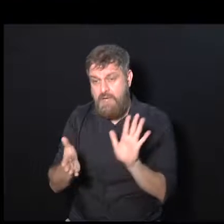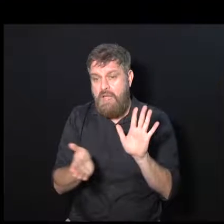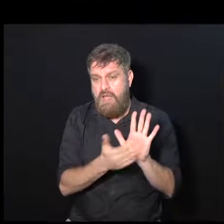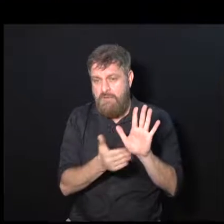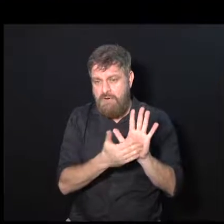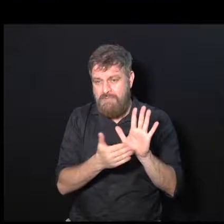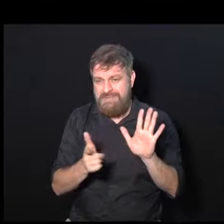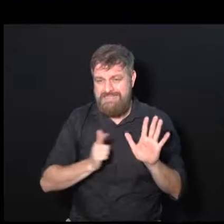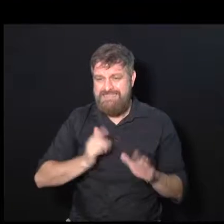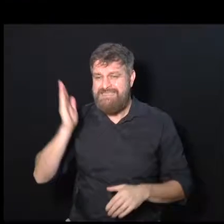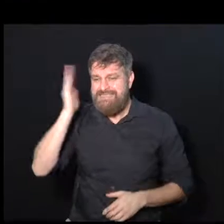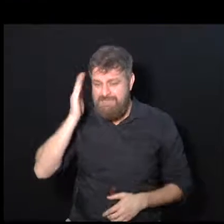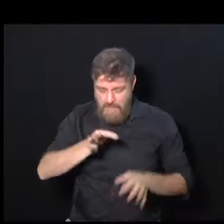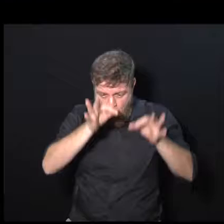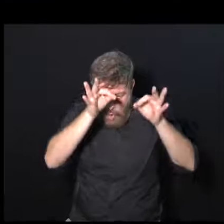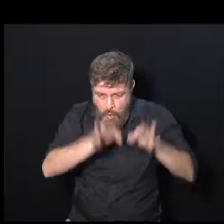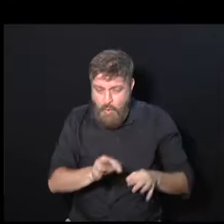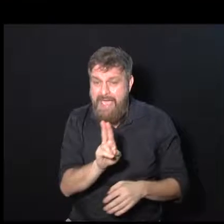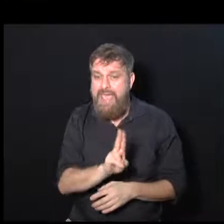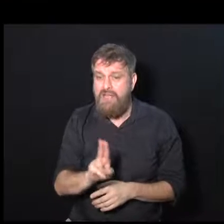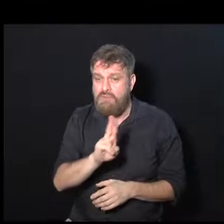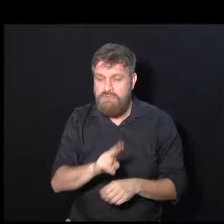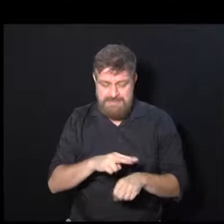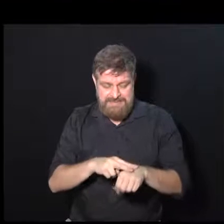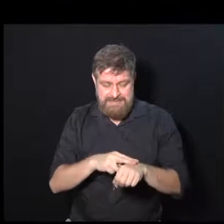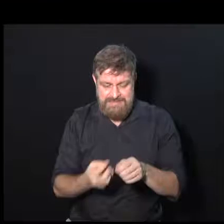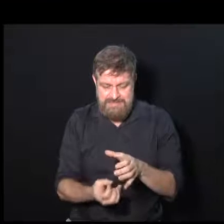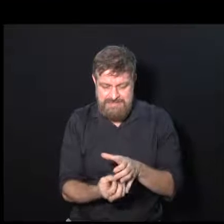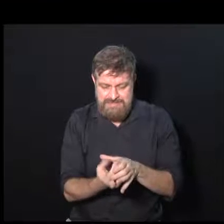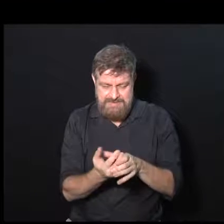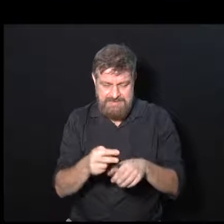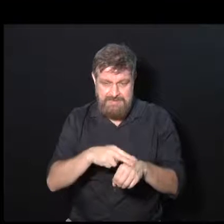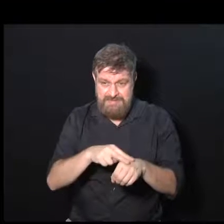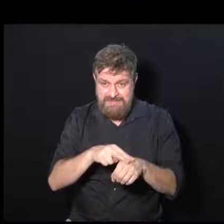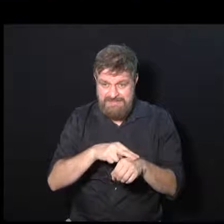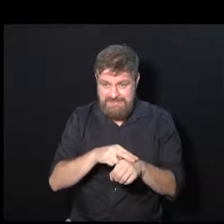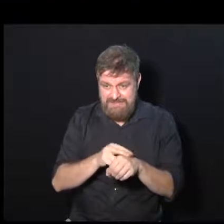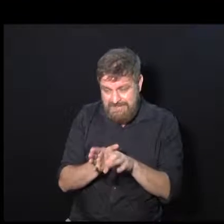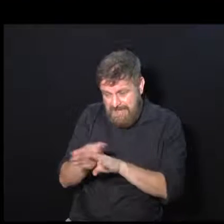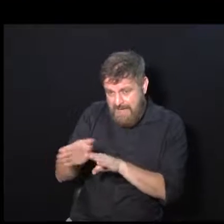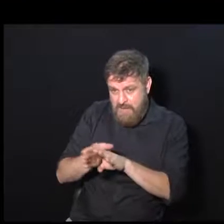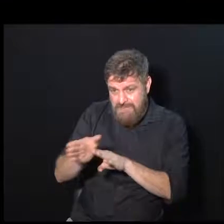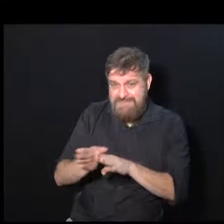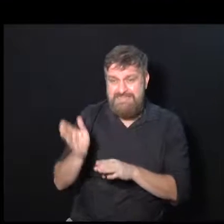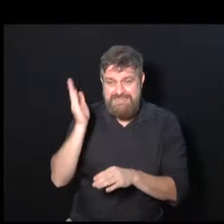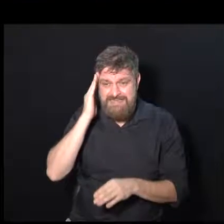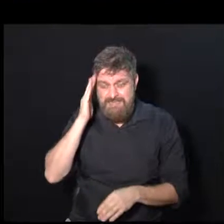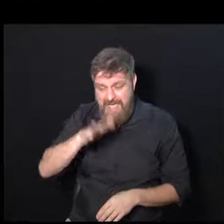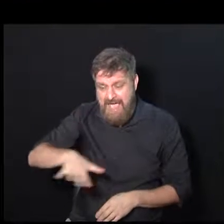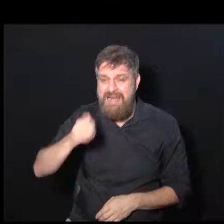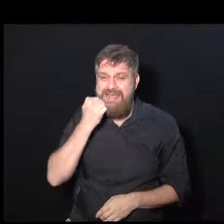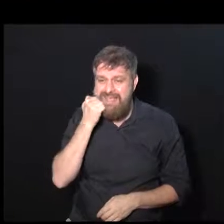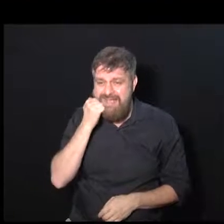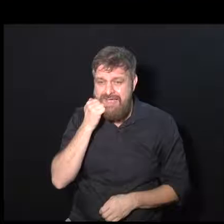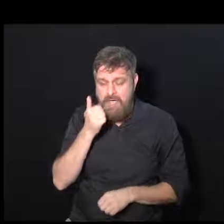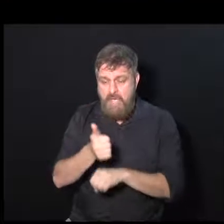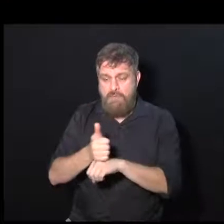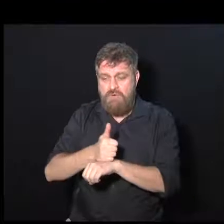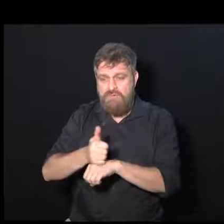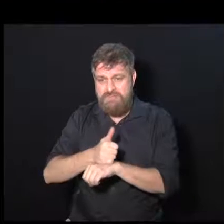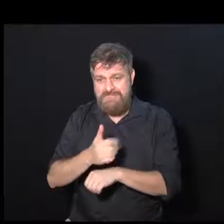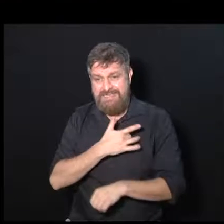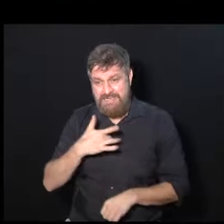uso correto das plantas medicinais sob orientação e repassar subsídios científicos, tanto para profissionais de saúde como